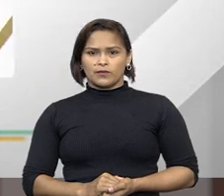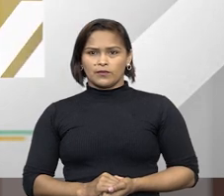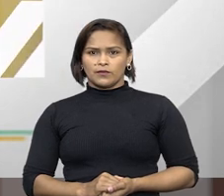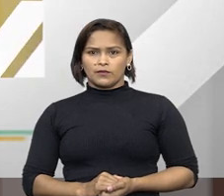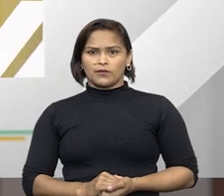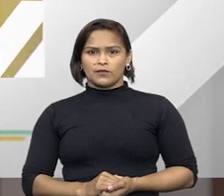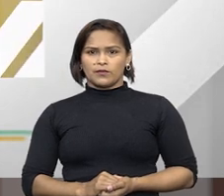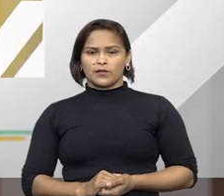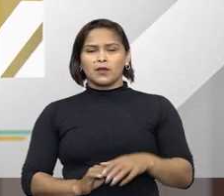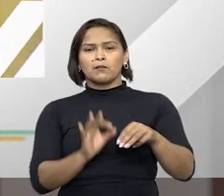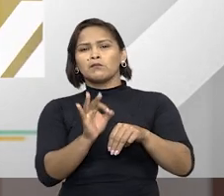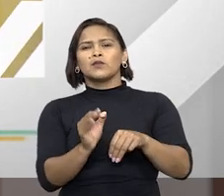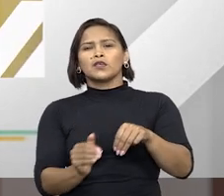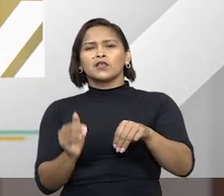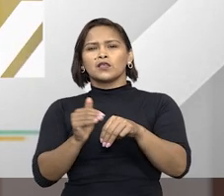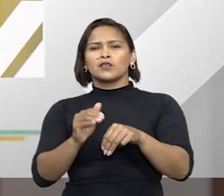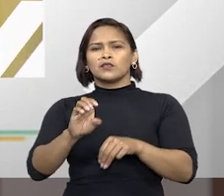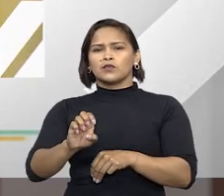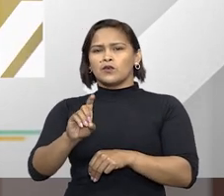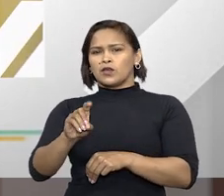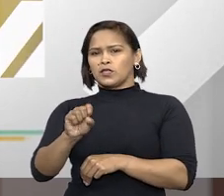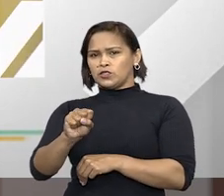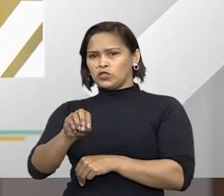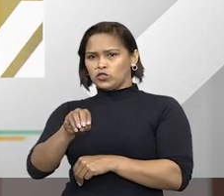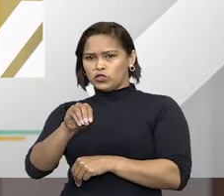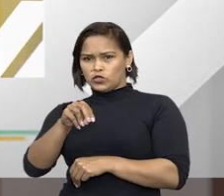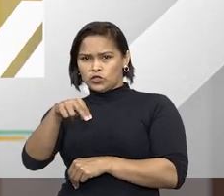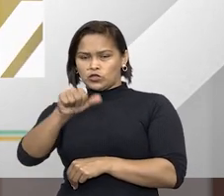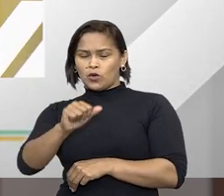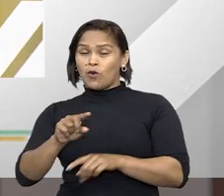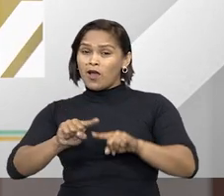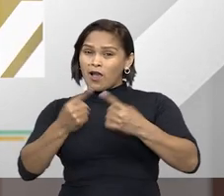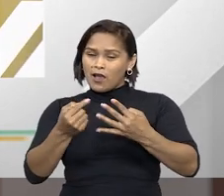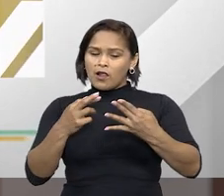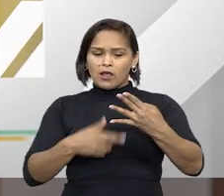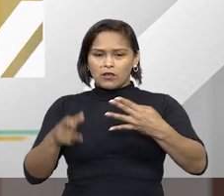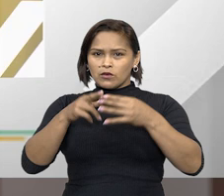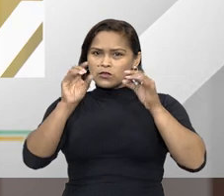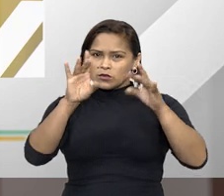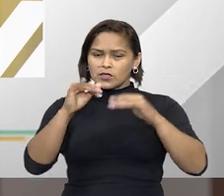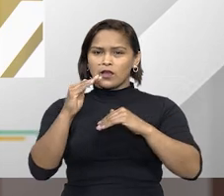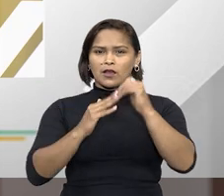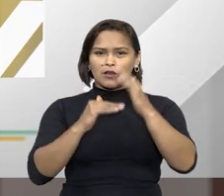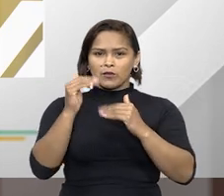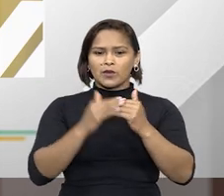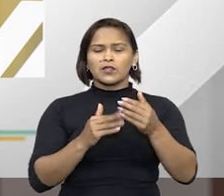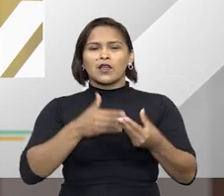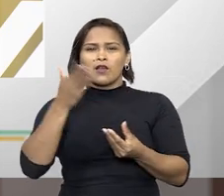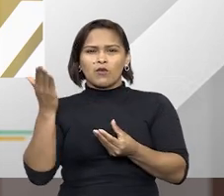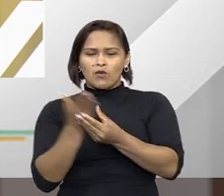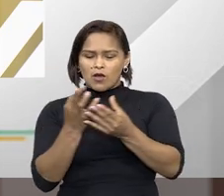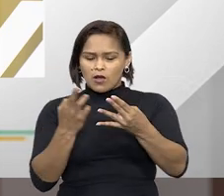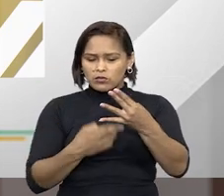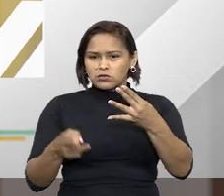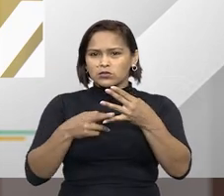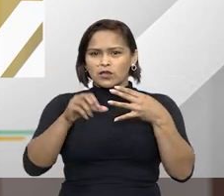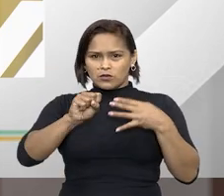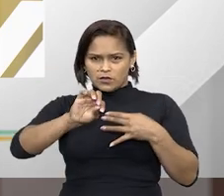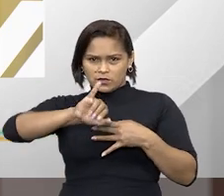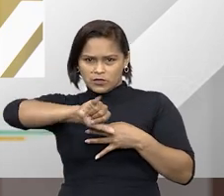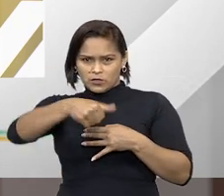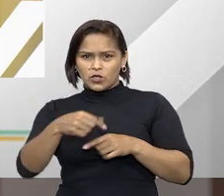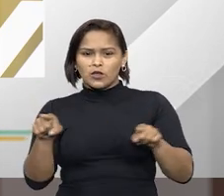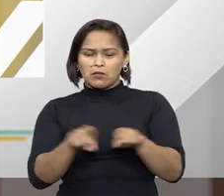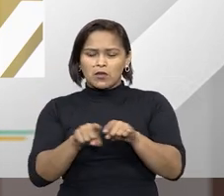Ministro Edson Vidigal, além do recurso especial, a competência recursal do STJ ainda abrange outros